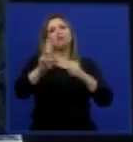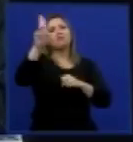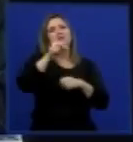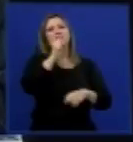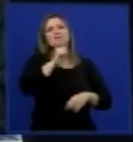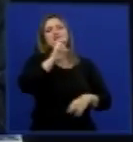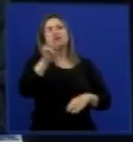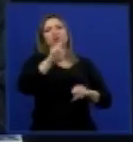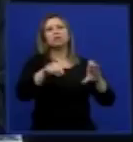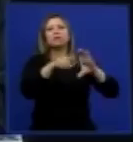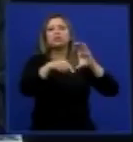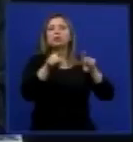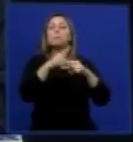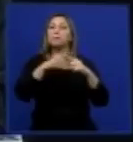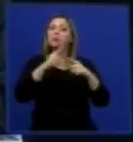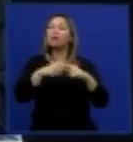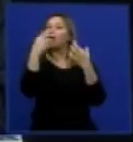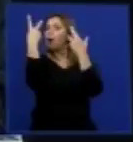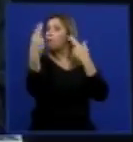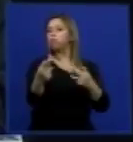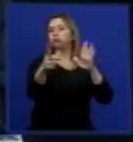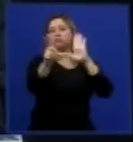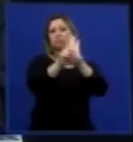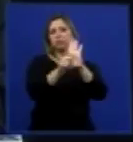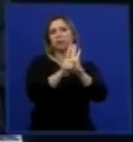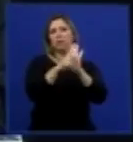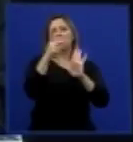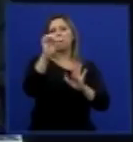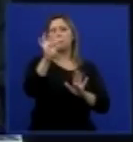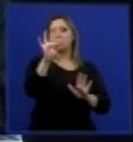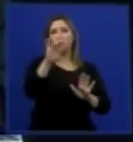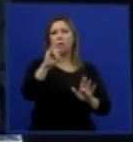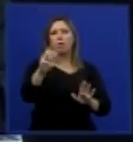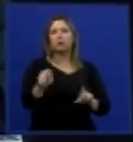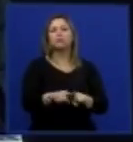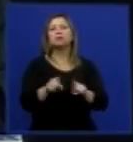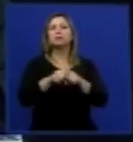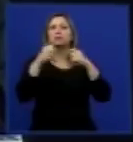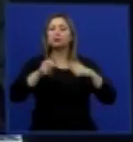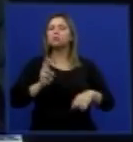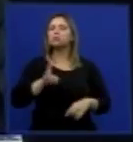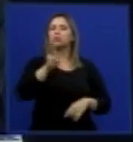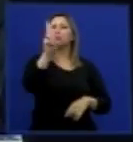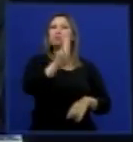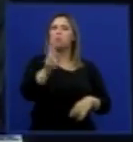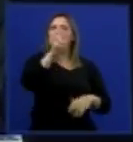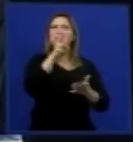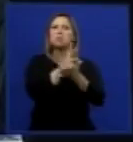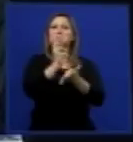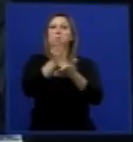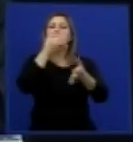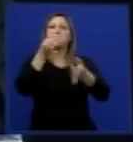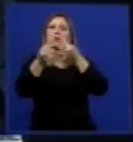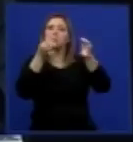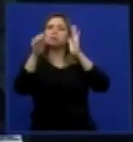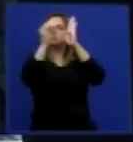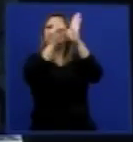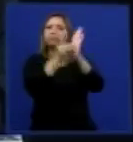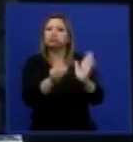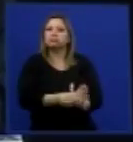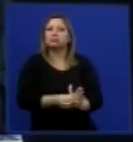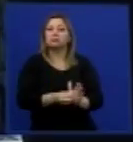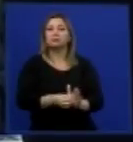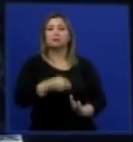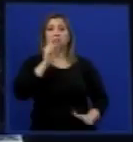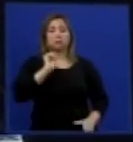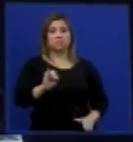por deve ser consideradas como leis porém ao tratar de interesse próprio utilizam os mesmos argumentos daquelas em seu favor para não